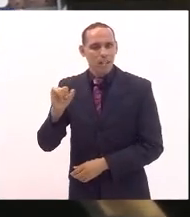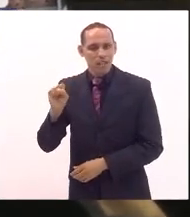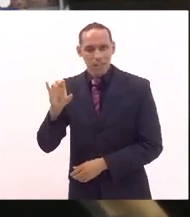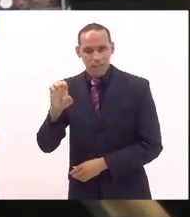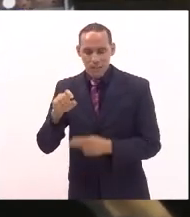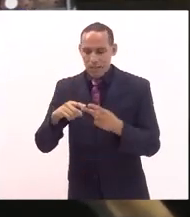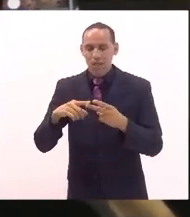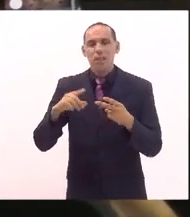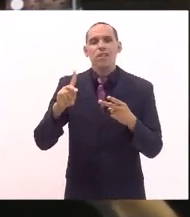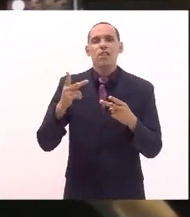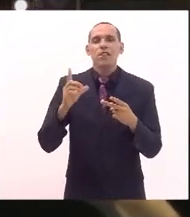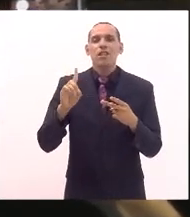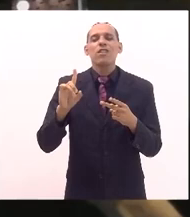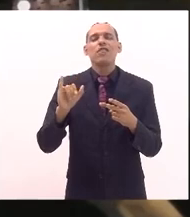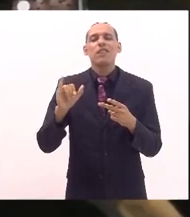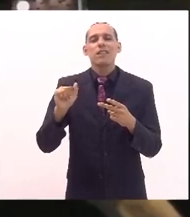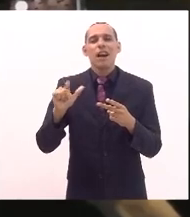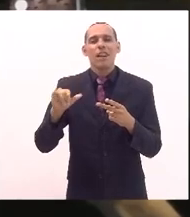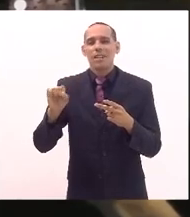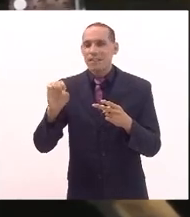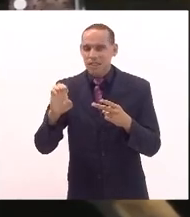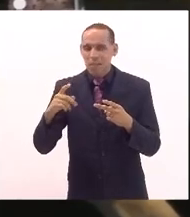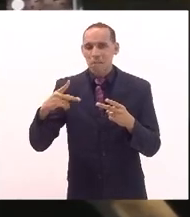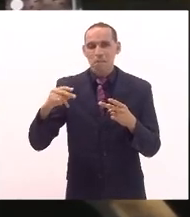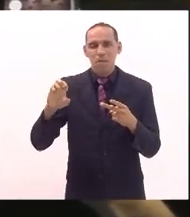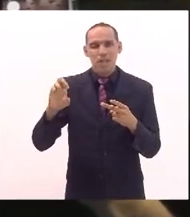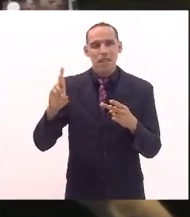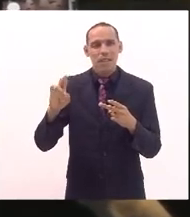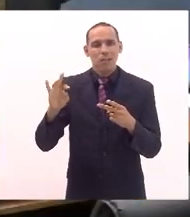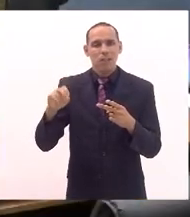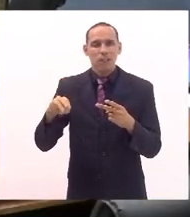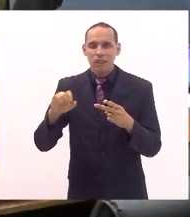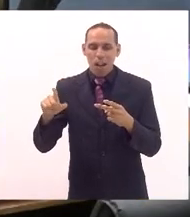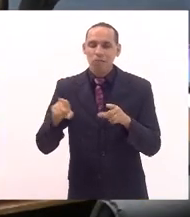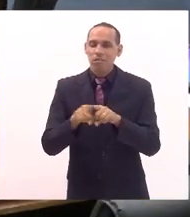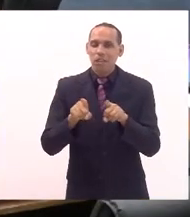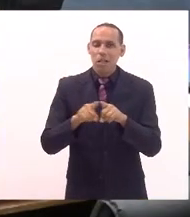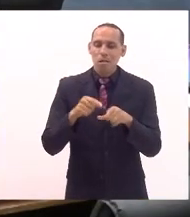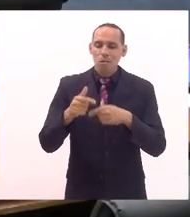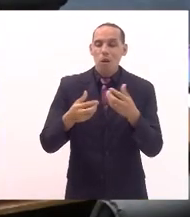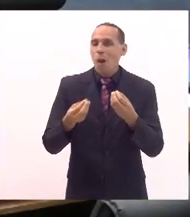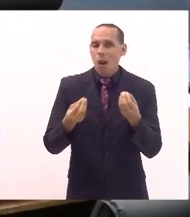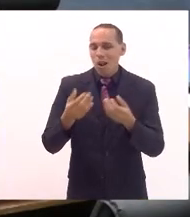peritonial Obrigado Presidente Boa tarde Boa tarde a todos